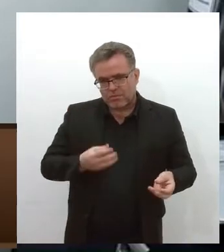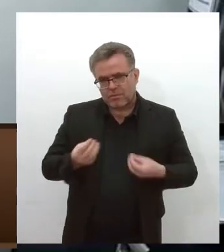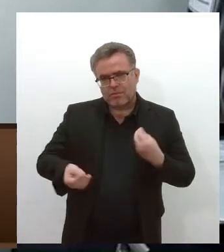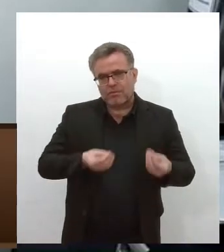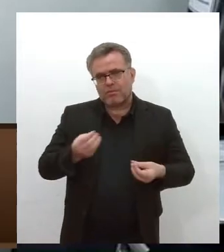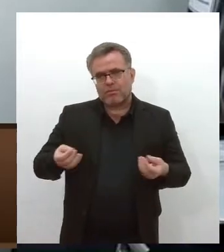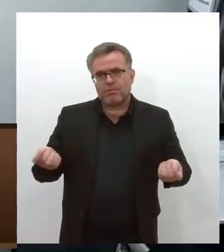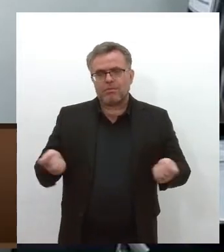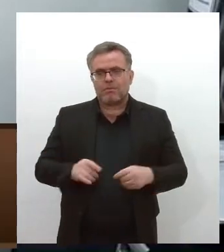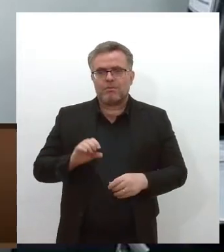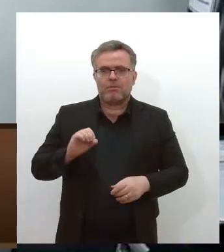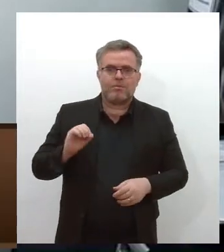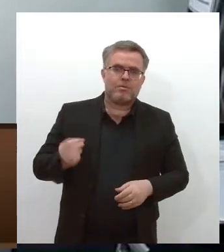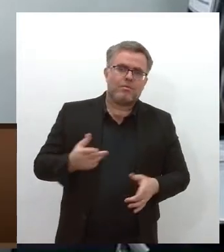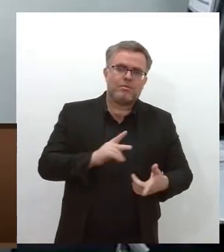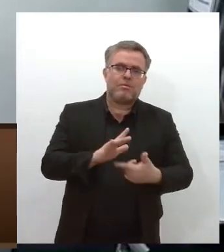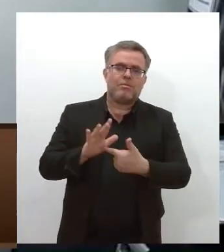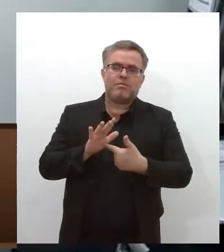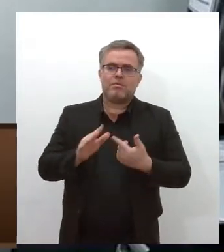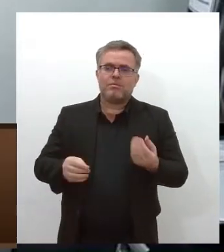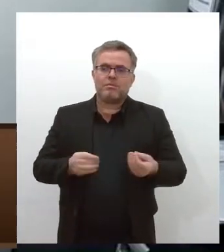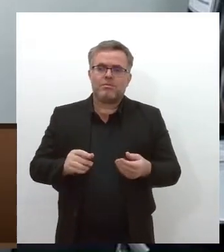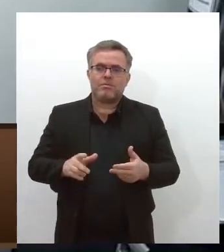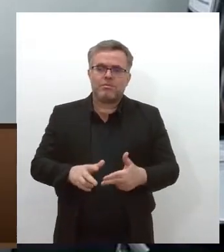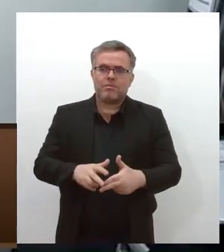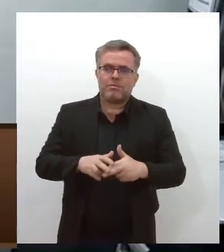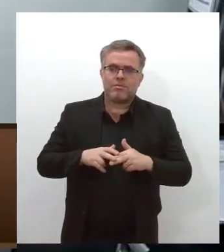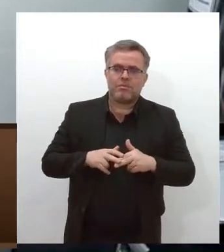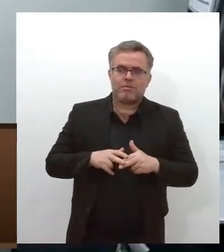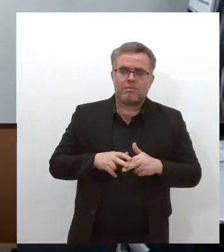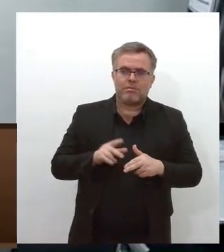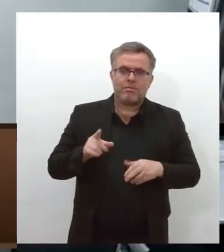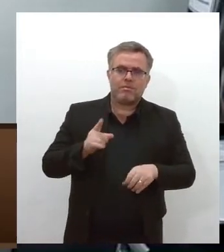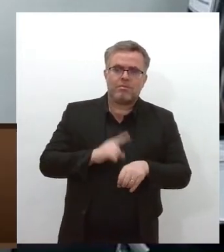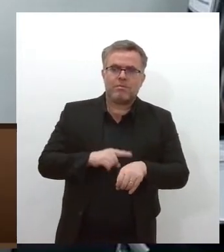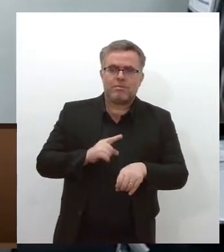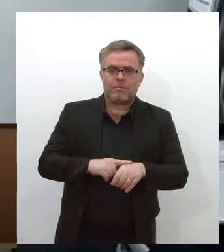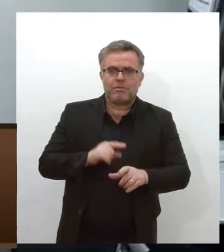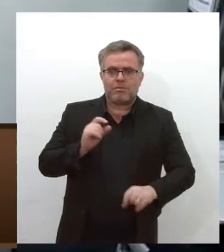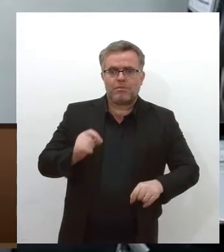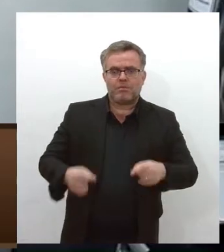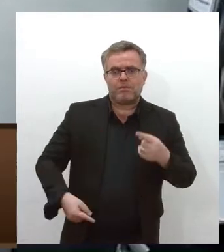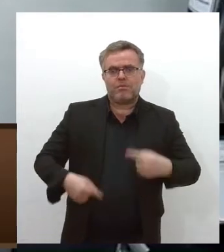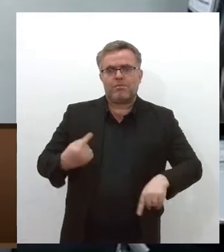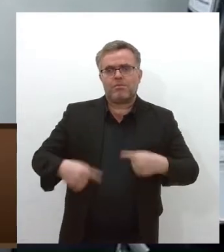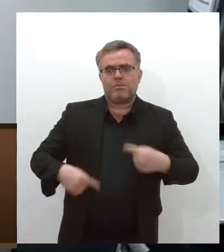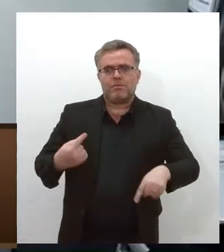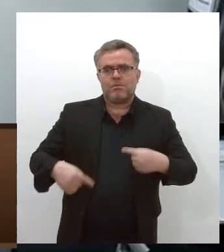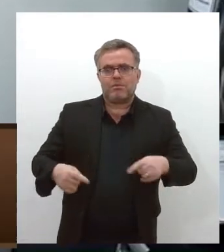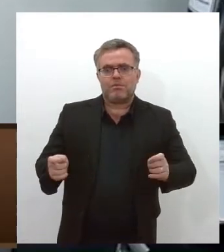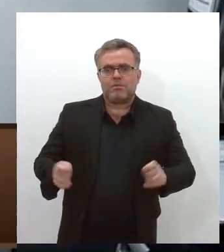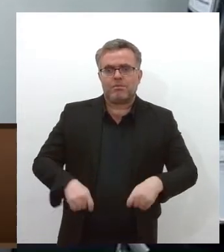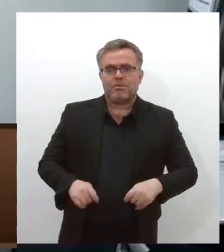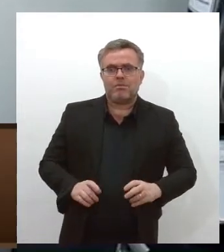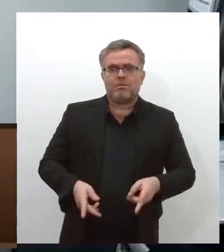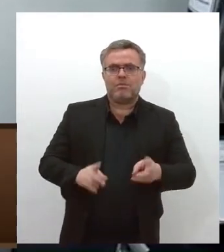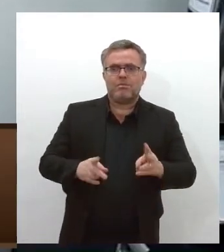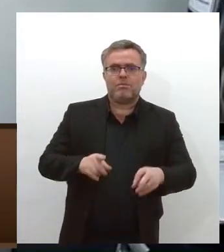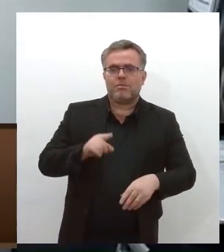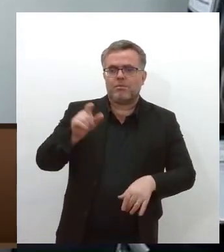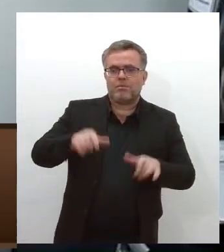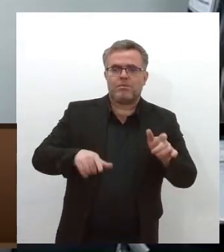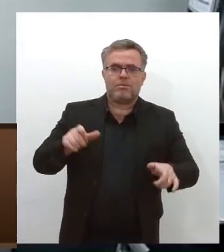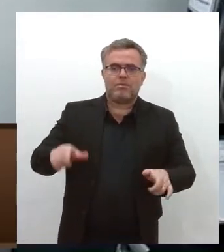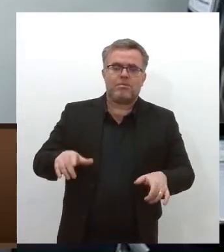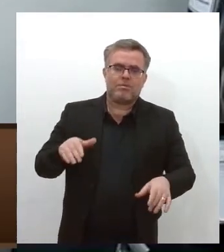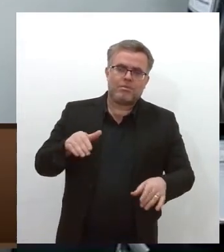vitória em primeiro turno. Então, esse momento do debate é essencial para esse eleitor e principalmente para o